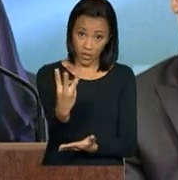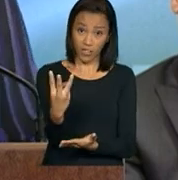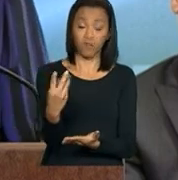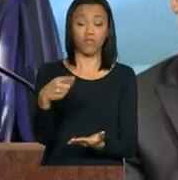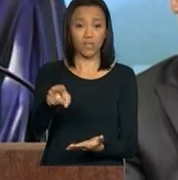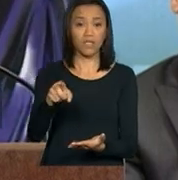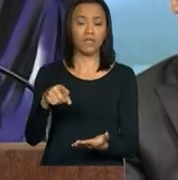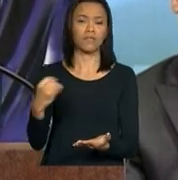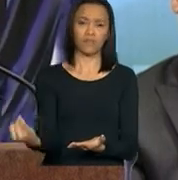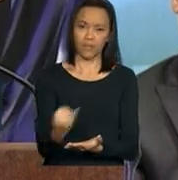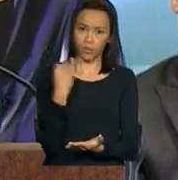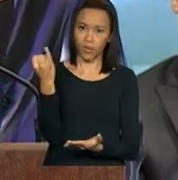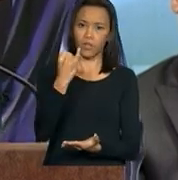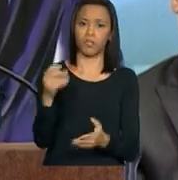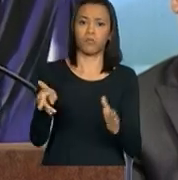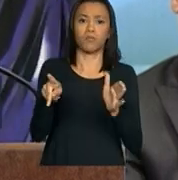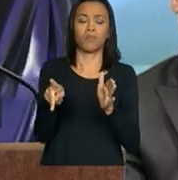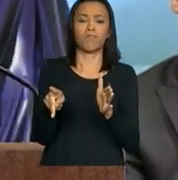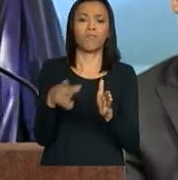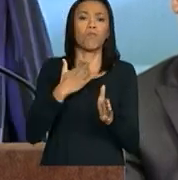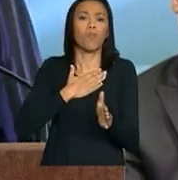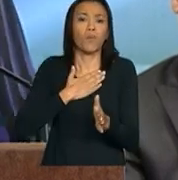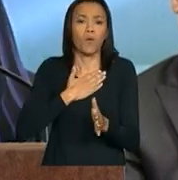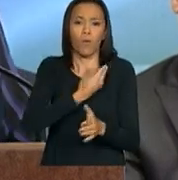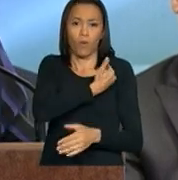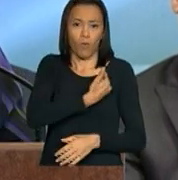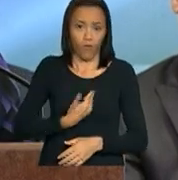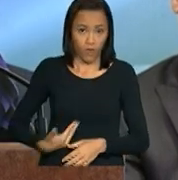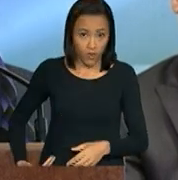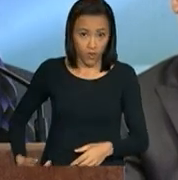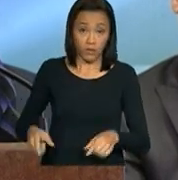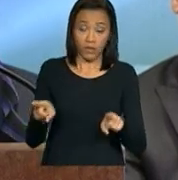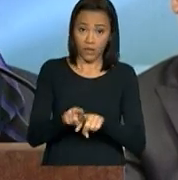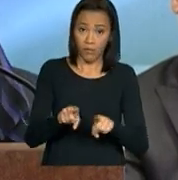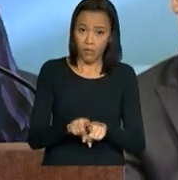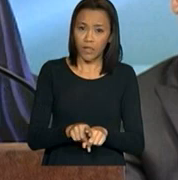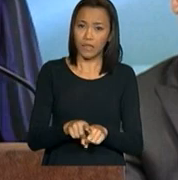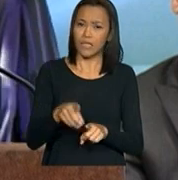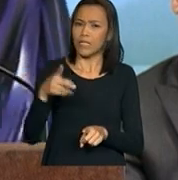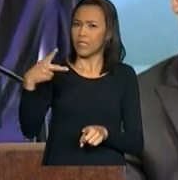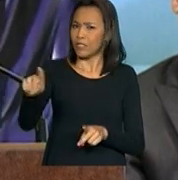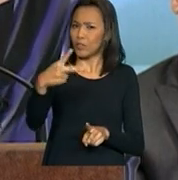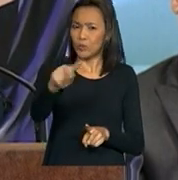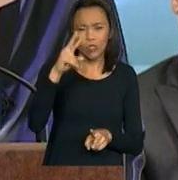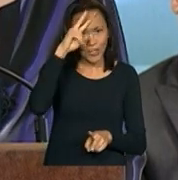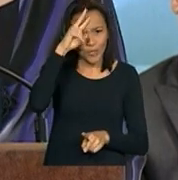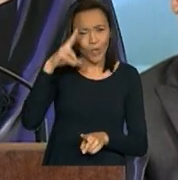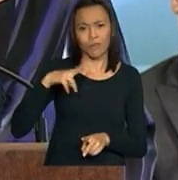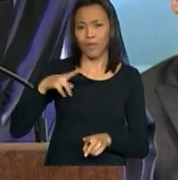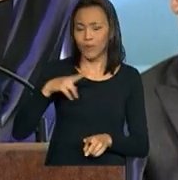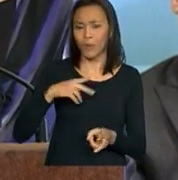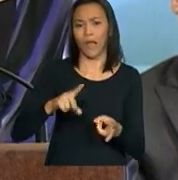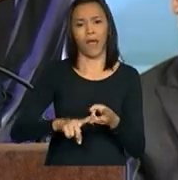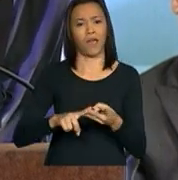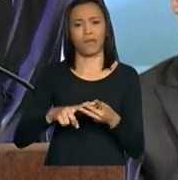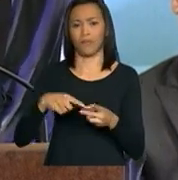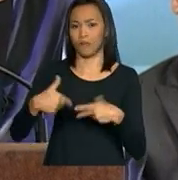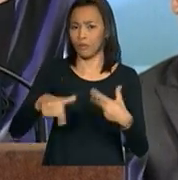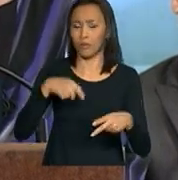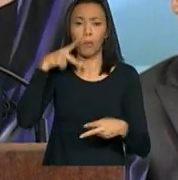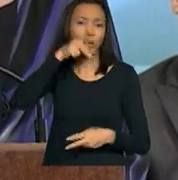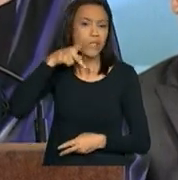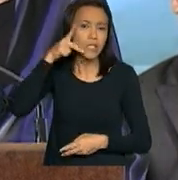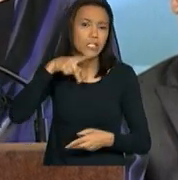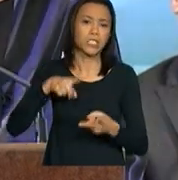estratégica pro meu governo chegam apoiados em histórias pessoais e biografias políticas da